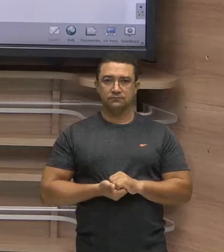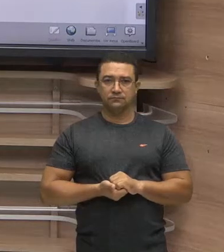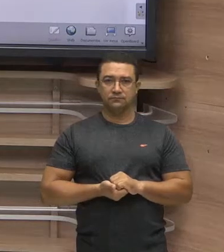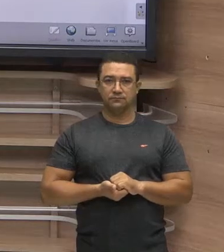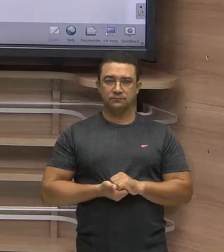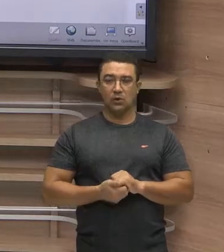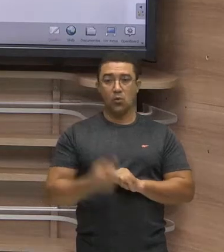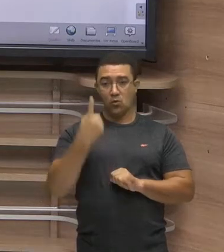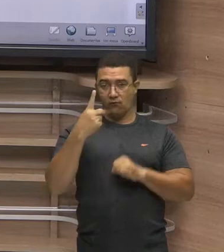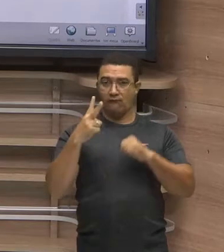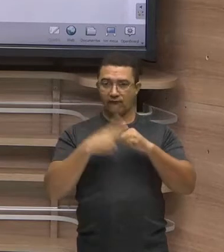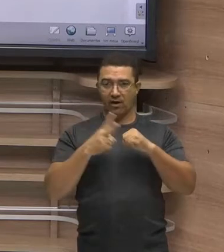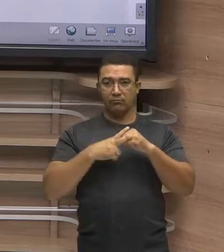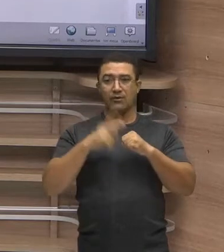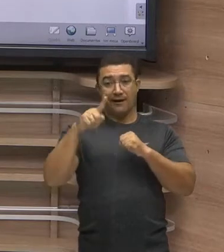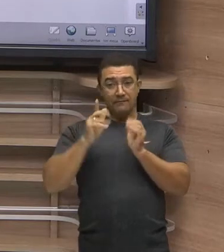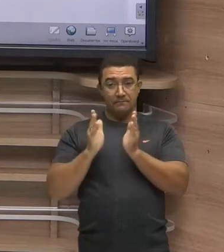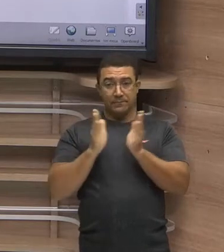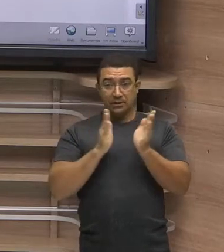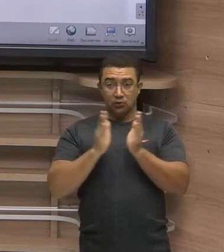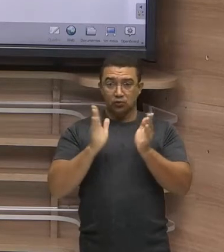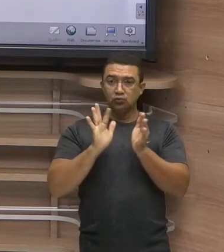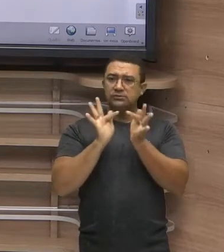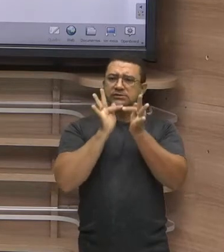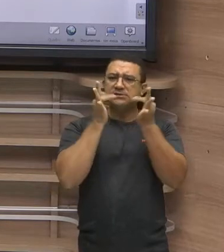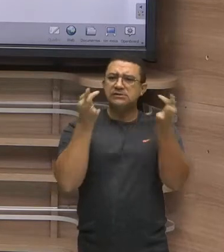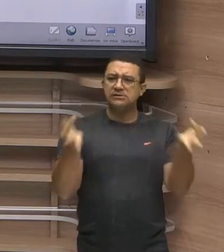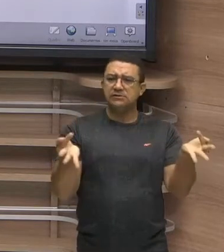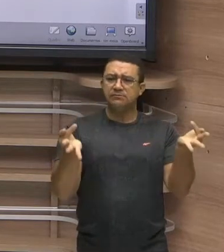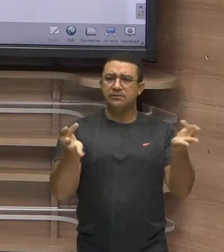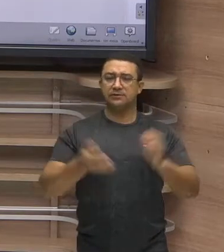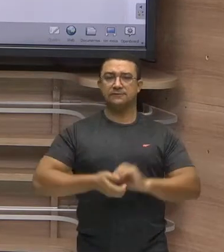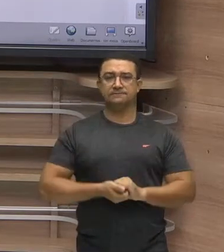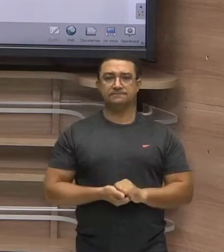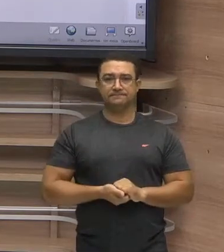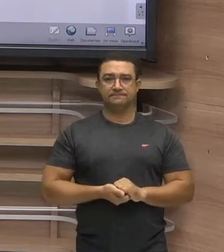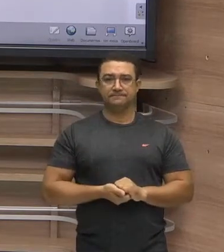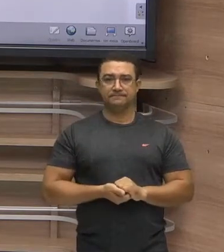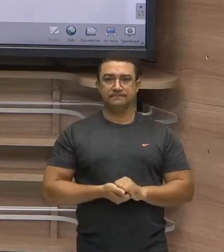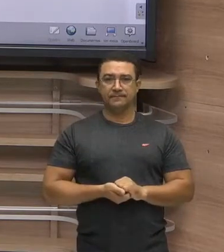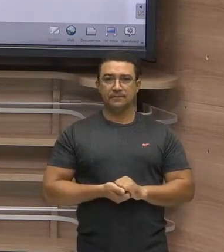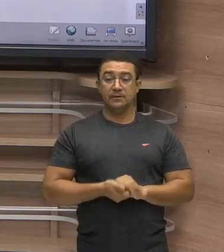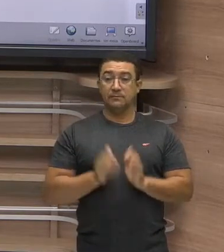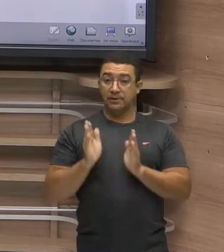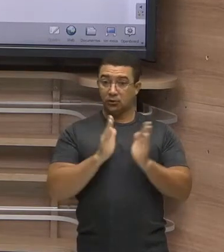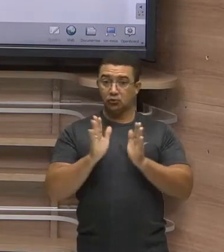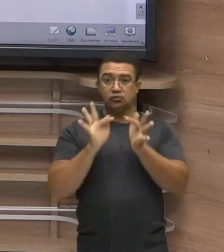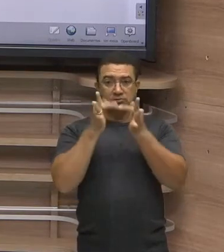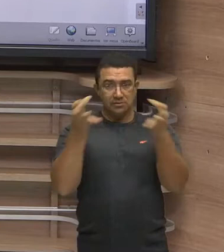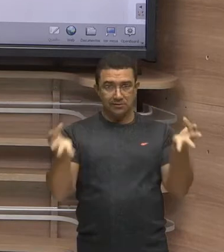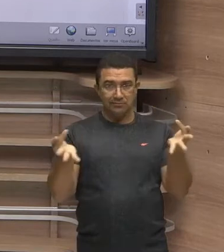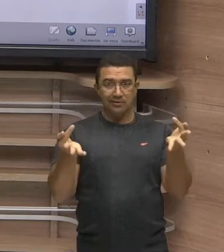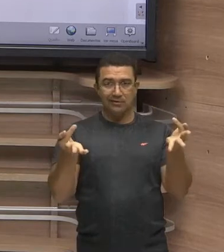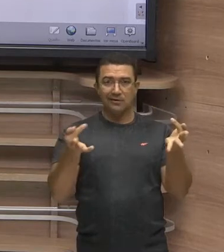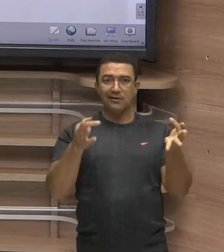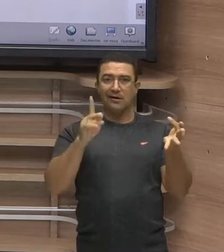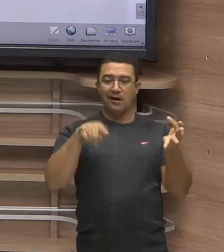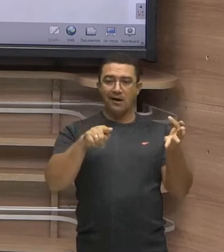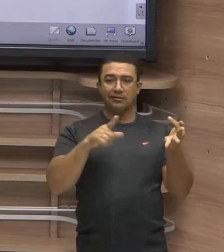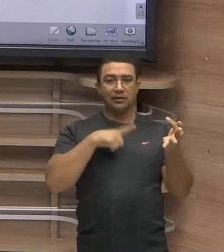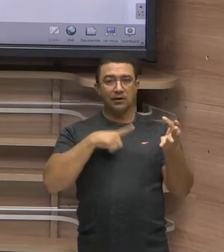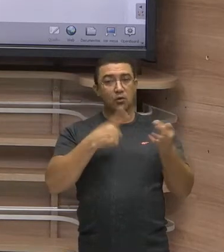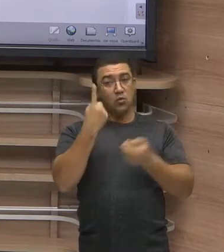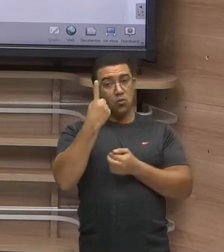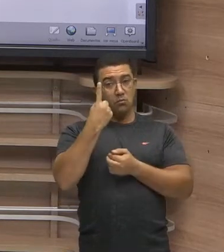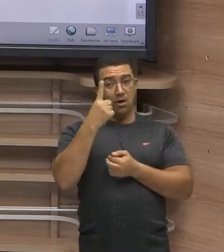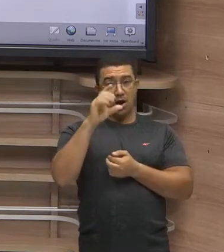um verbo, né? Um verbo. Então, relembrando, período simples, nós temos um período simples com uma oração